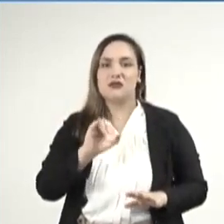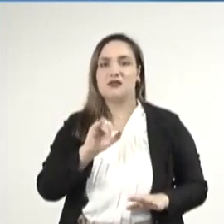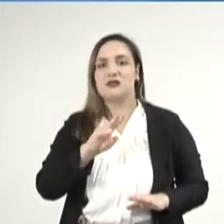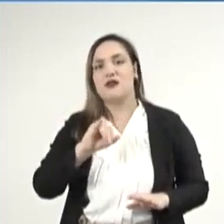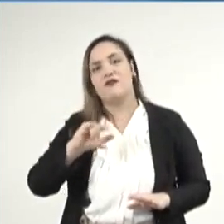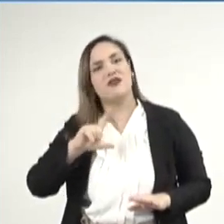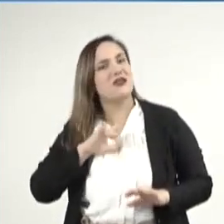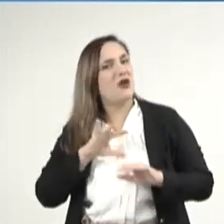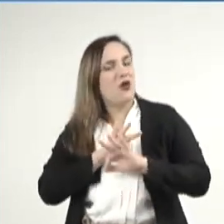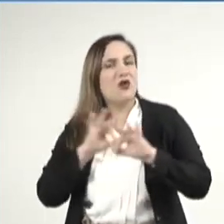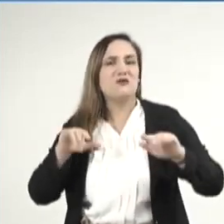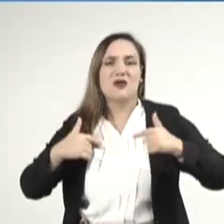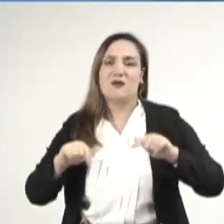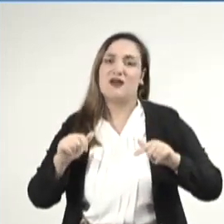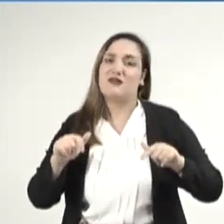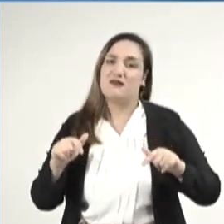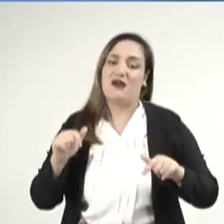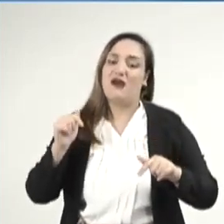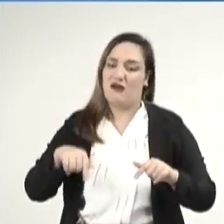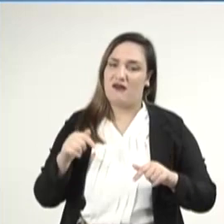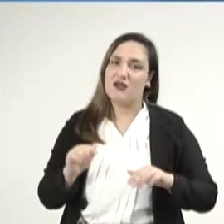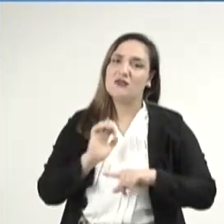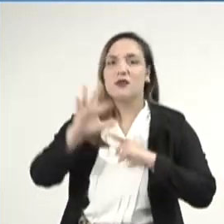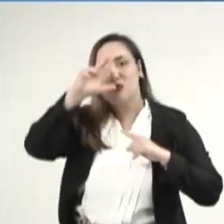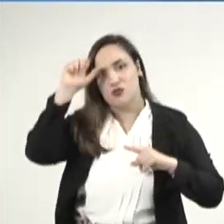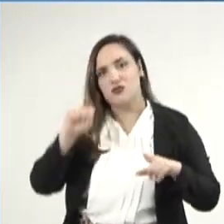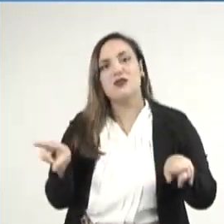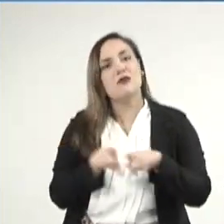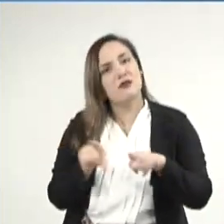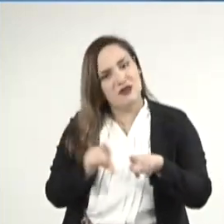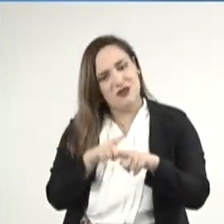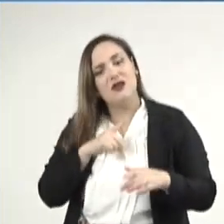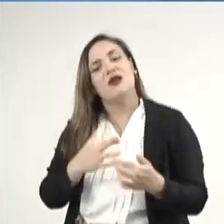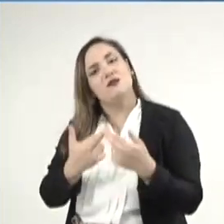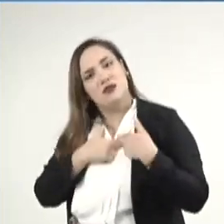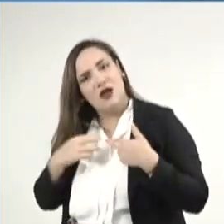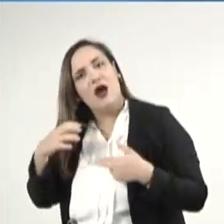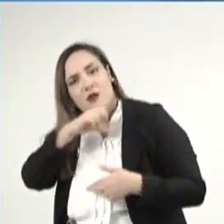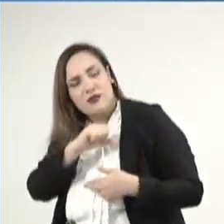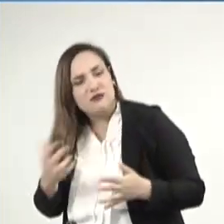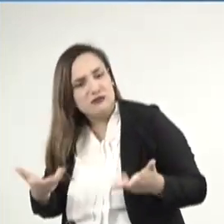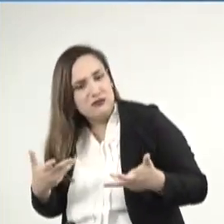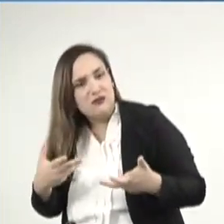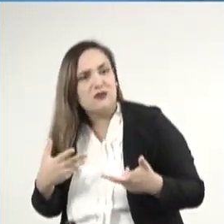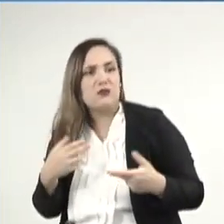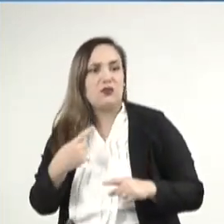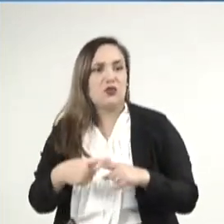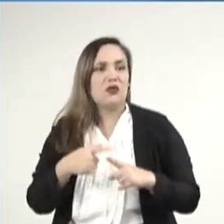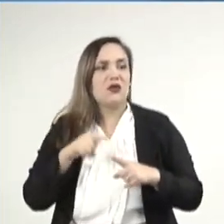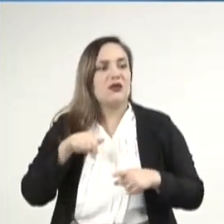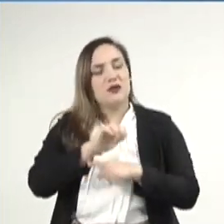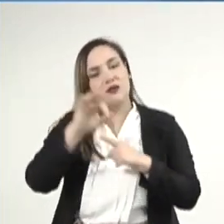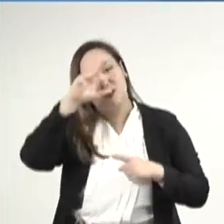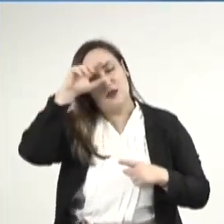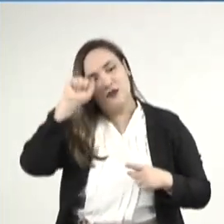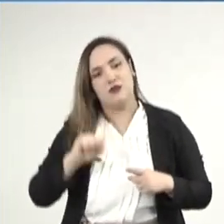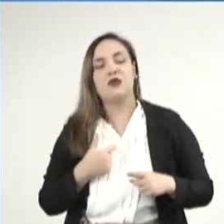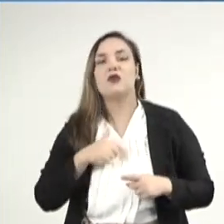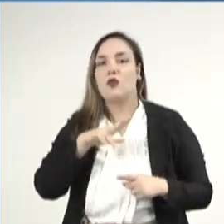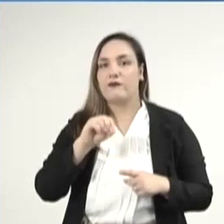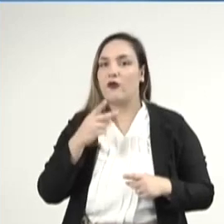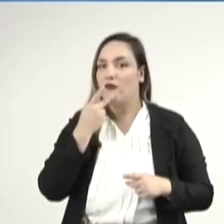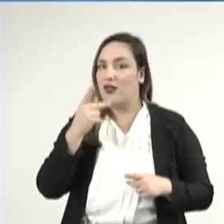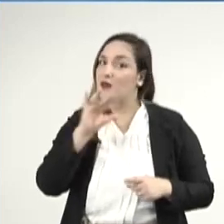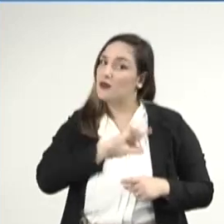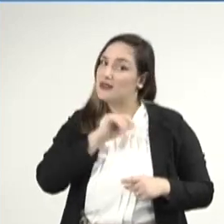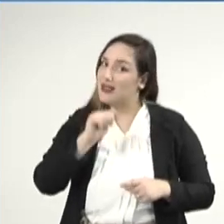Brasil, inclusive aqui no Mato Grosso do Sul, com muita responsabilidade, com muita eficiência, tanto que os números no Mato Grosso do Sul, e aí falando da nossa